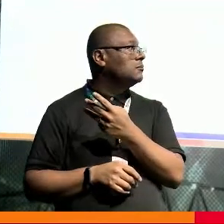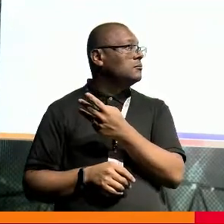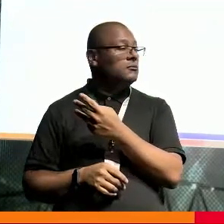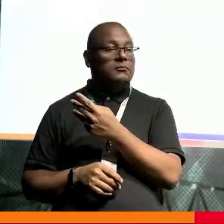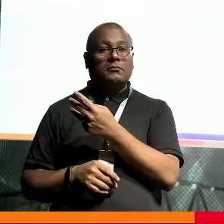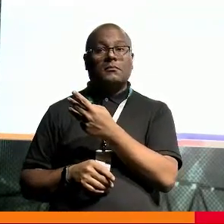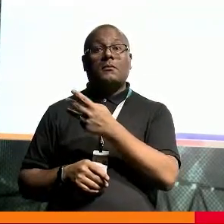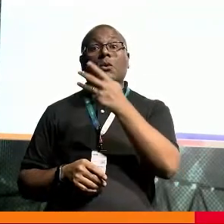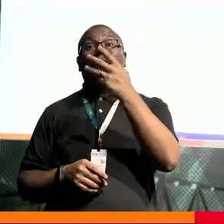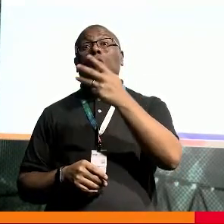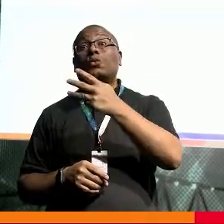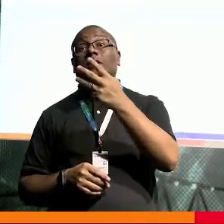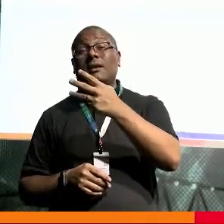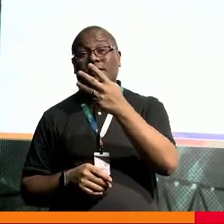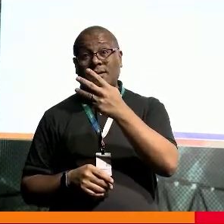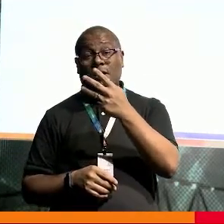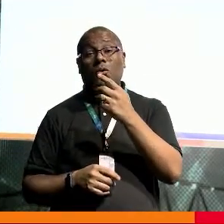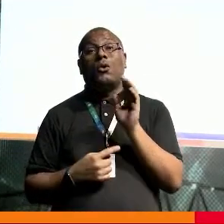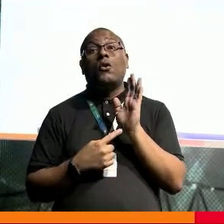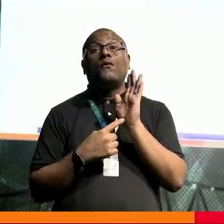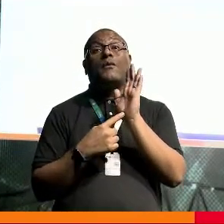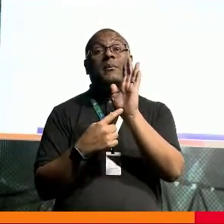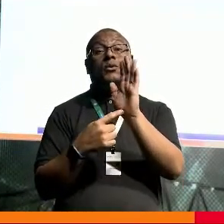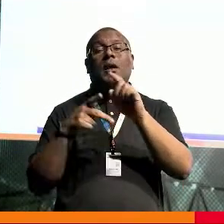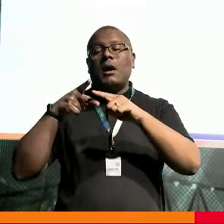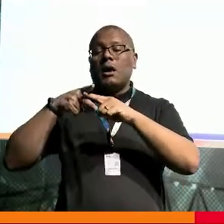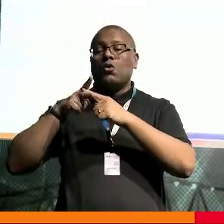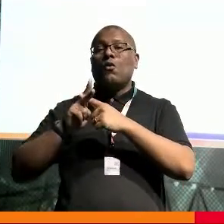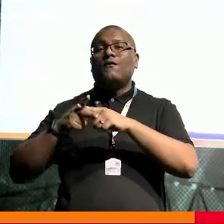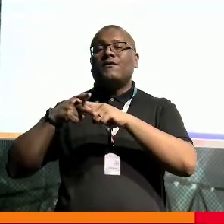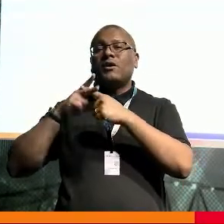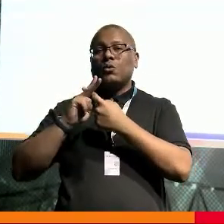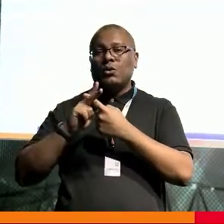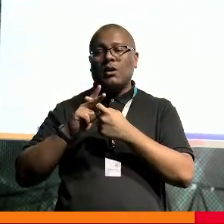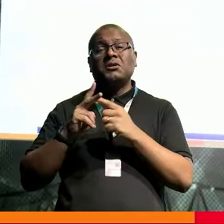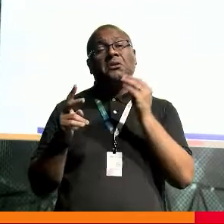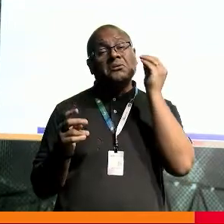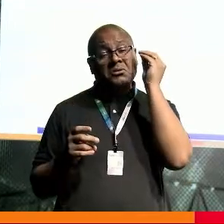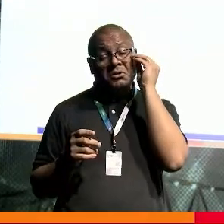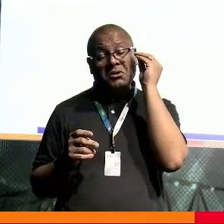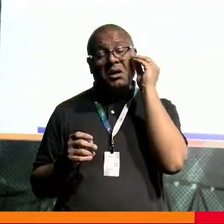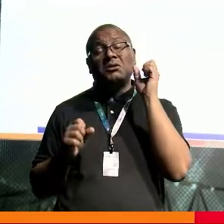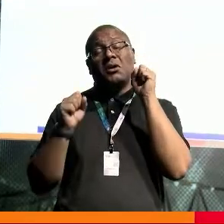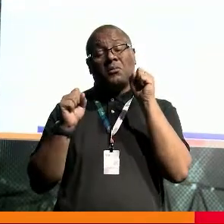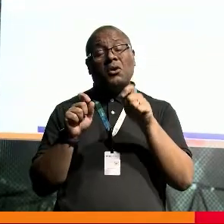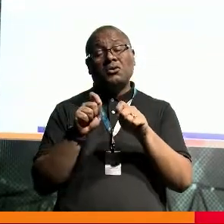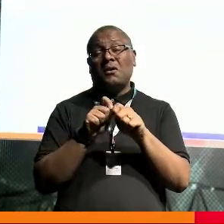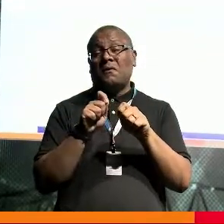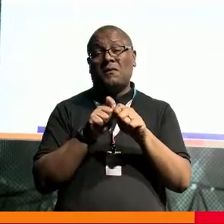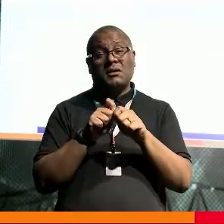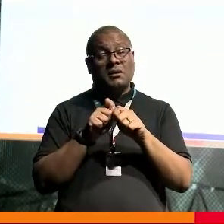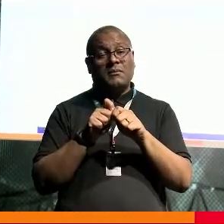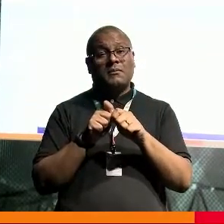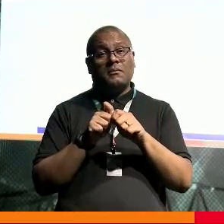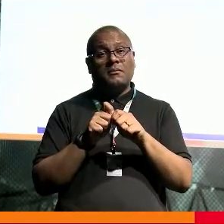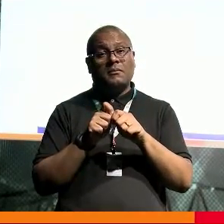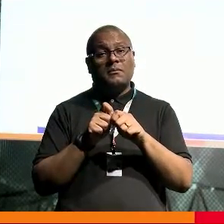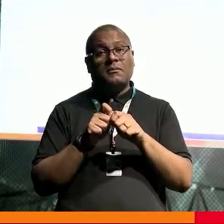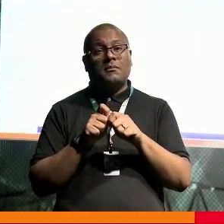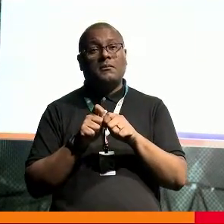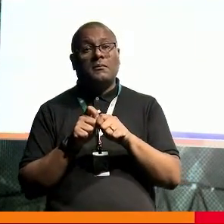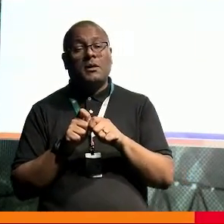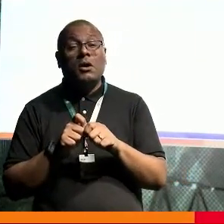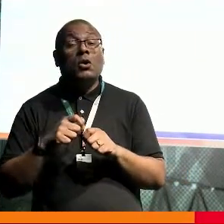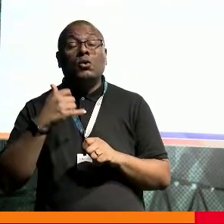E o terceiro aqui, ele vai me dar algumas configurações de simulações que eu posso fazer aqui mesmo